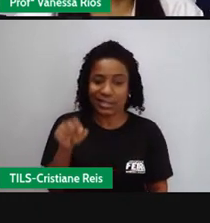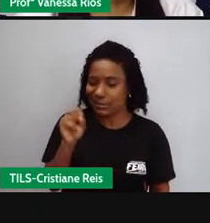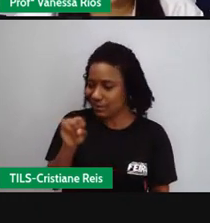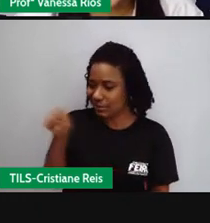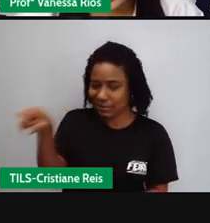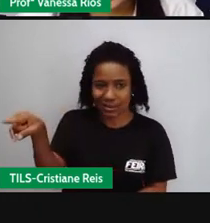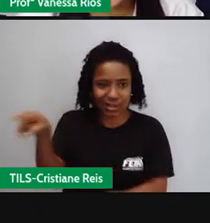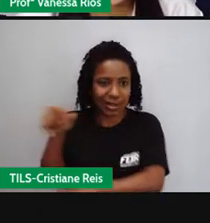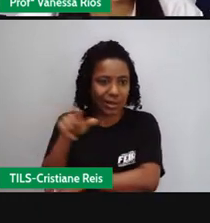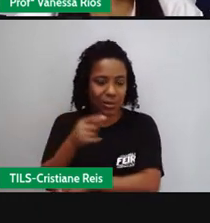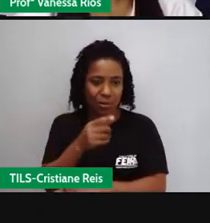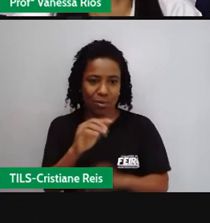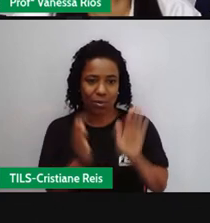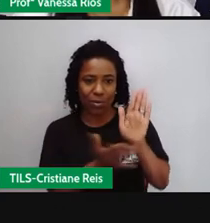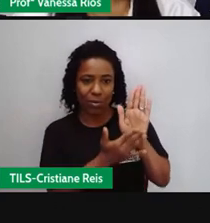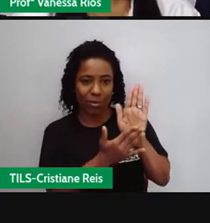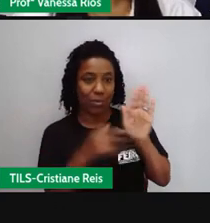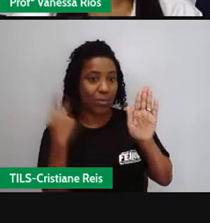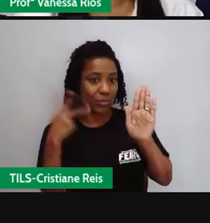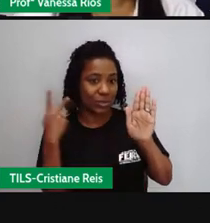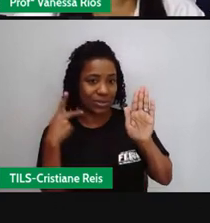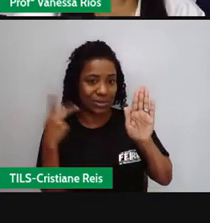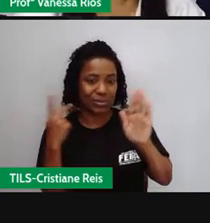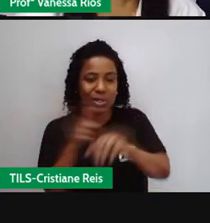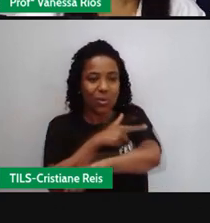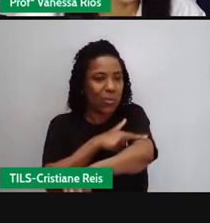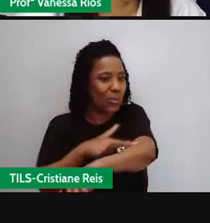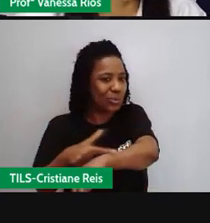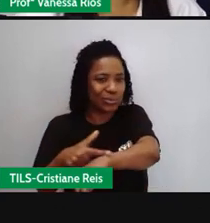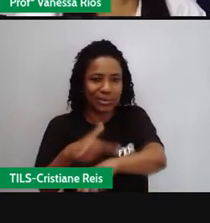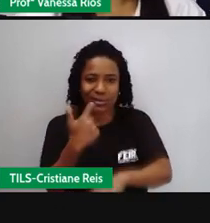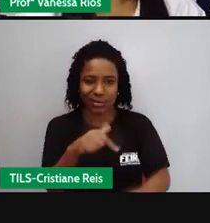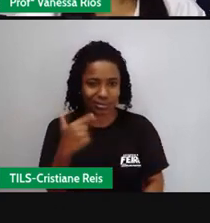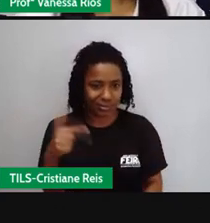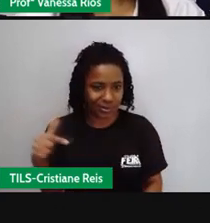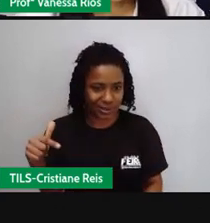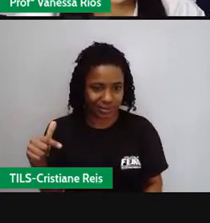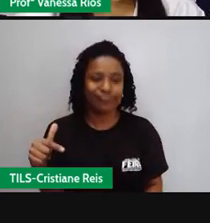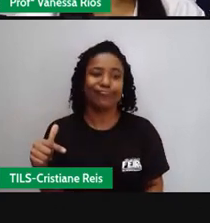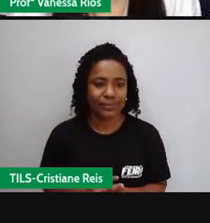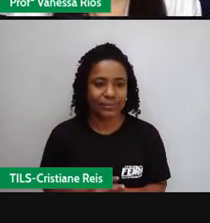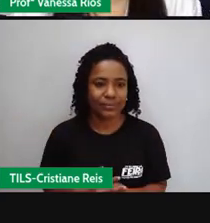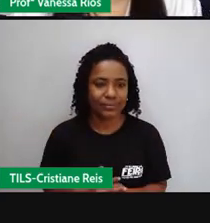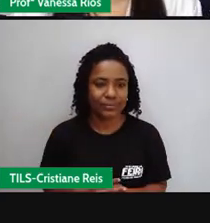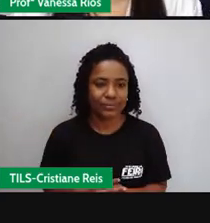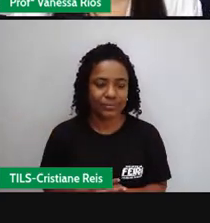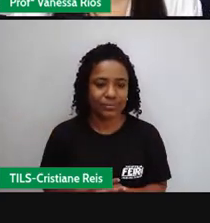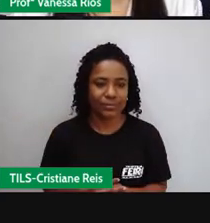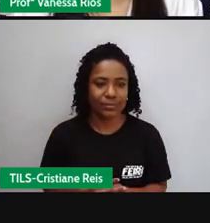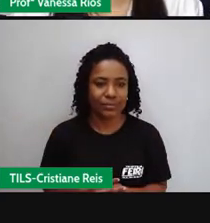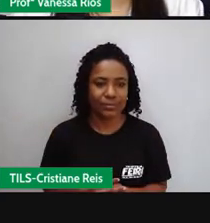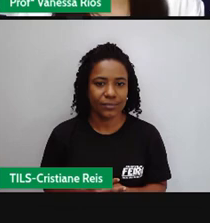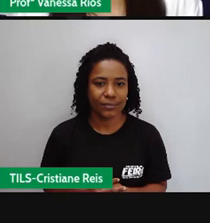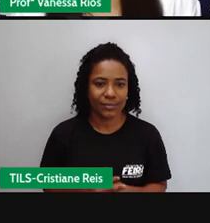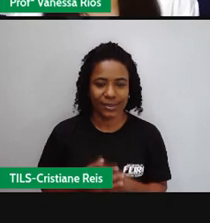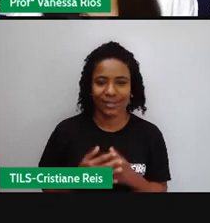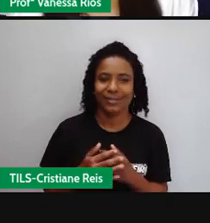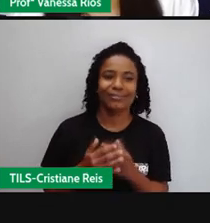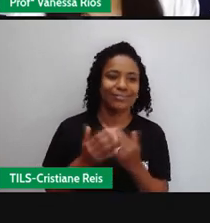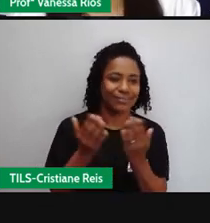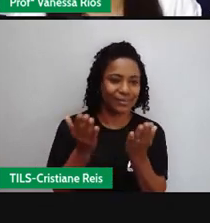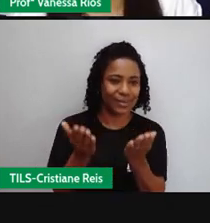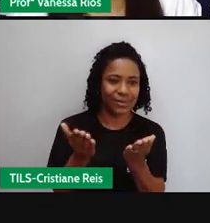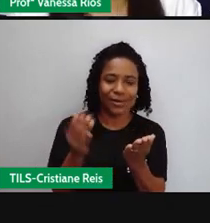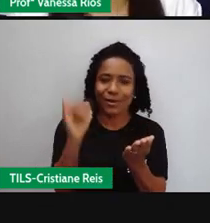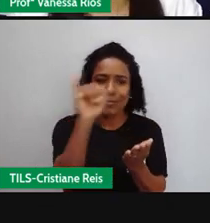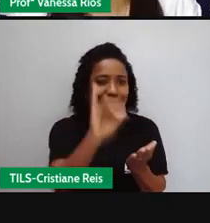candidato inexistente. Esses votos aí não entram na contagem total. E a Pró trouxe essa